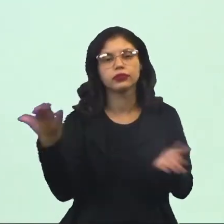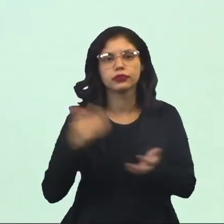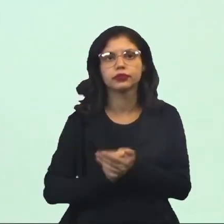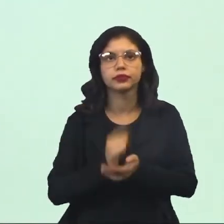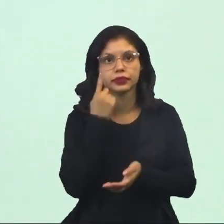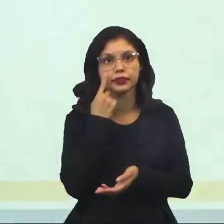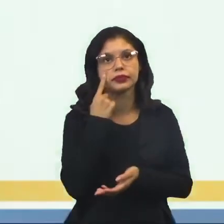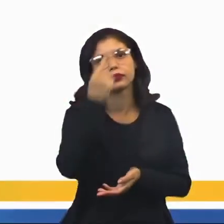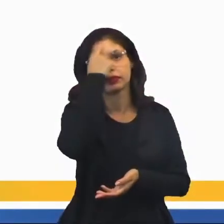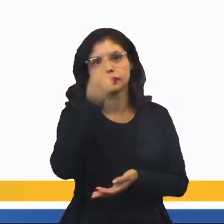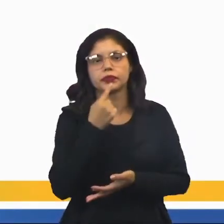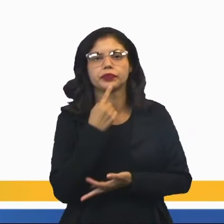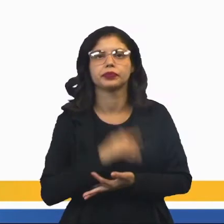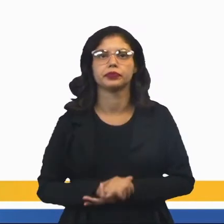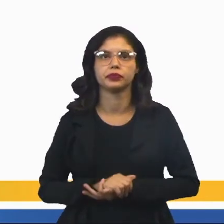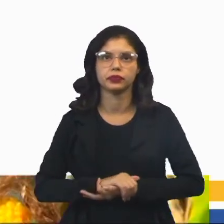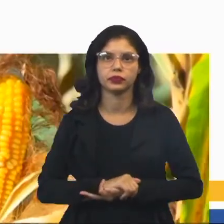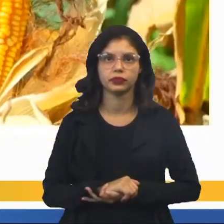Olhem as imagens a seguir.